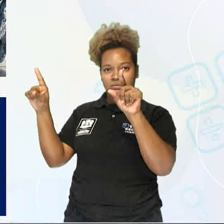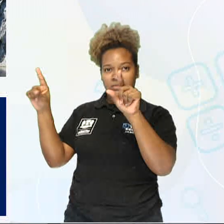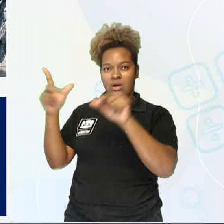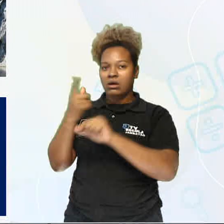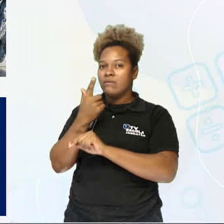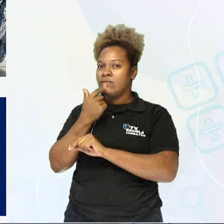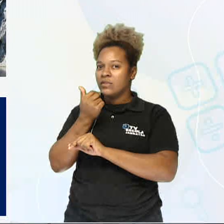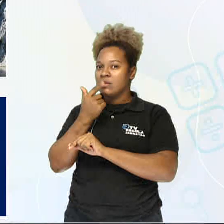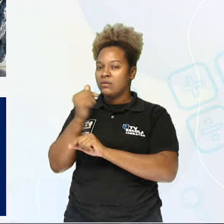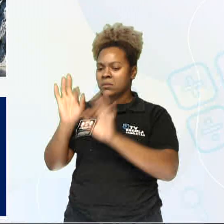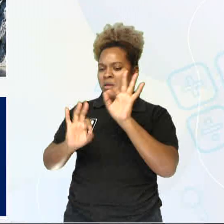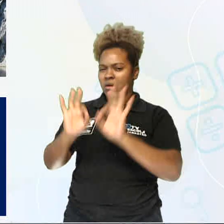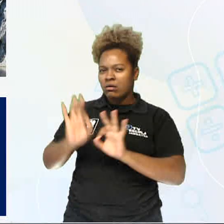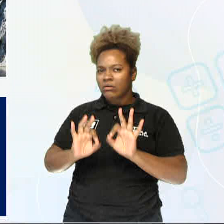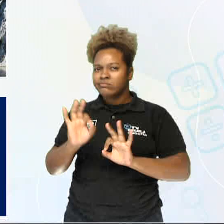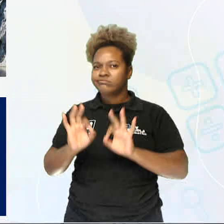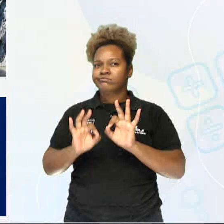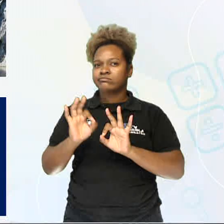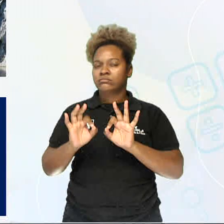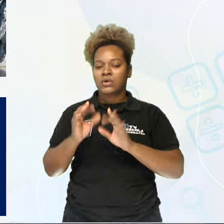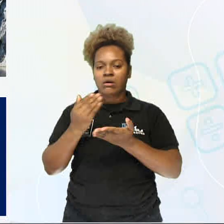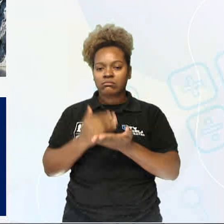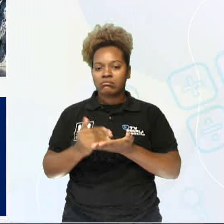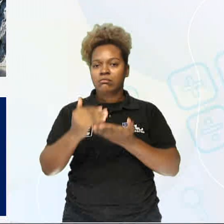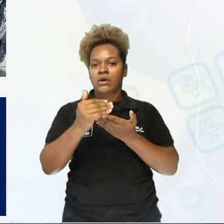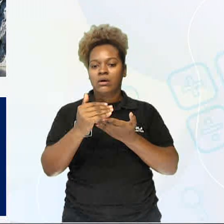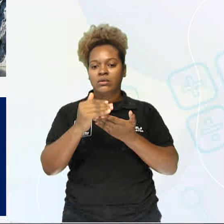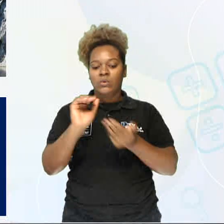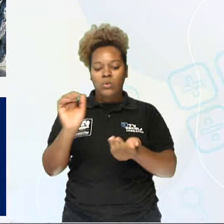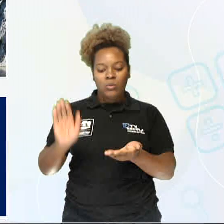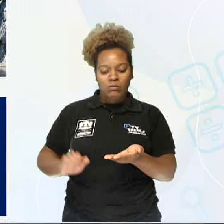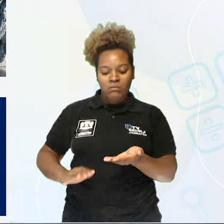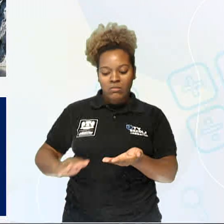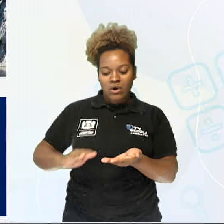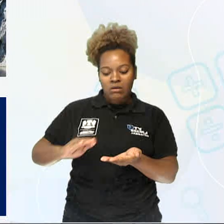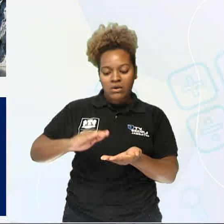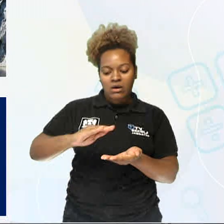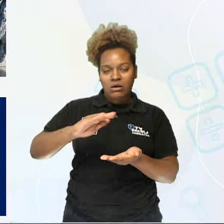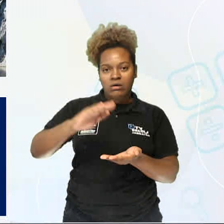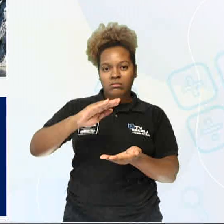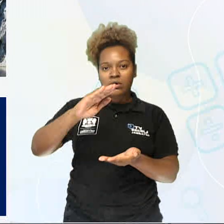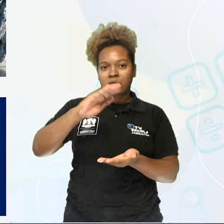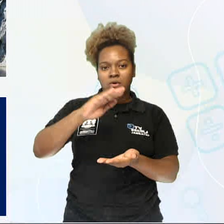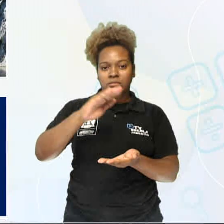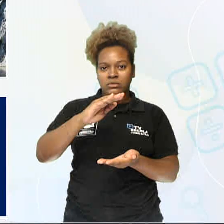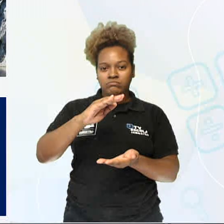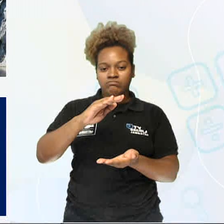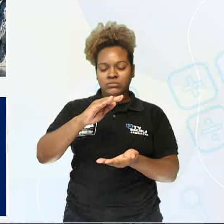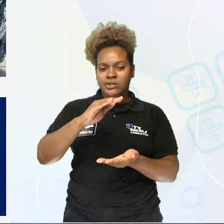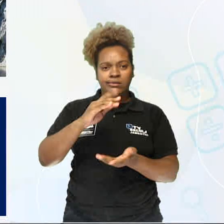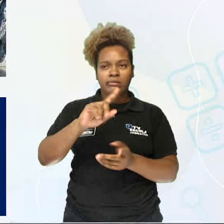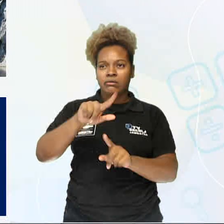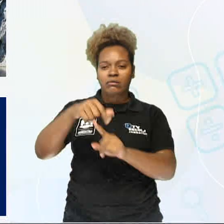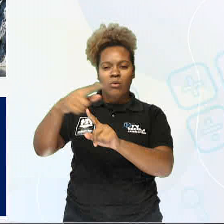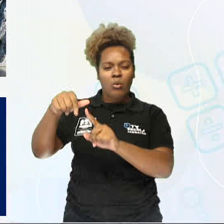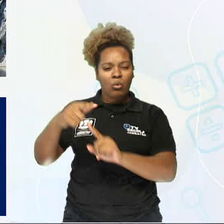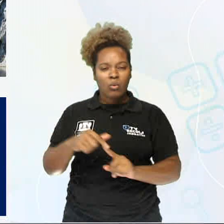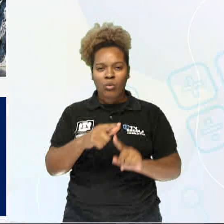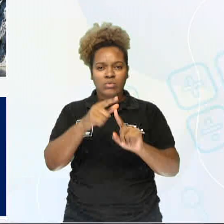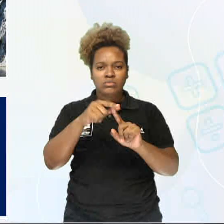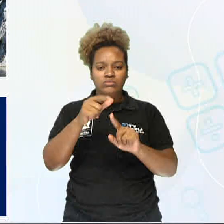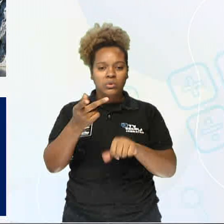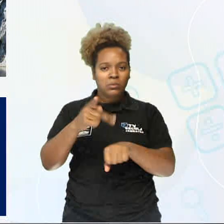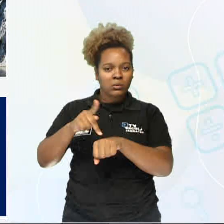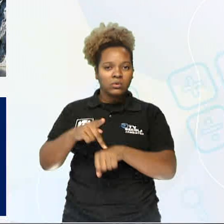sua formação a partir do acúmulo de resíduos de outros tipos de rochas, ou